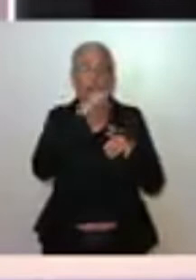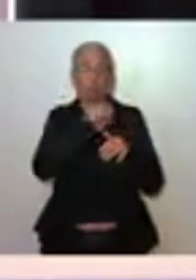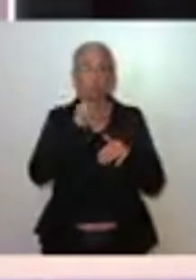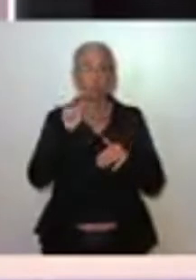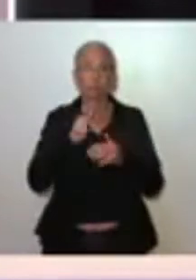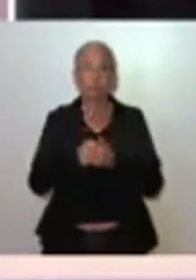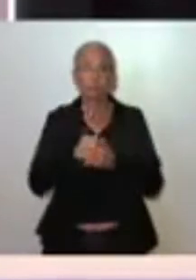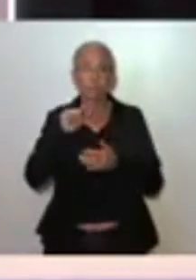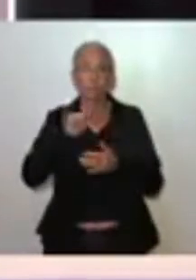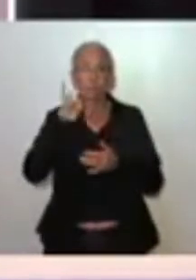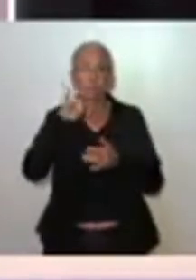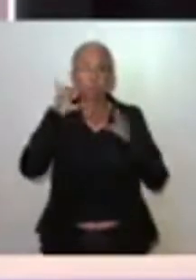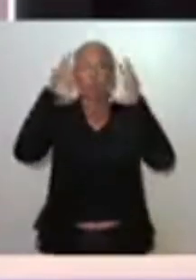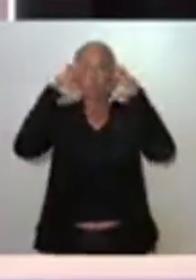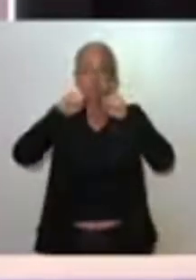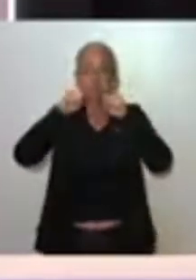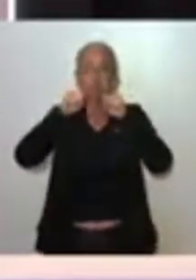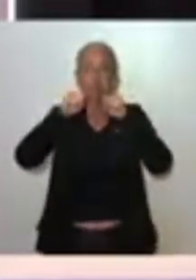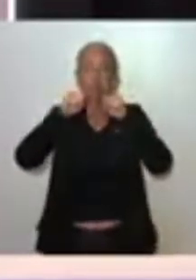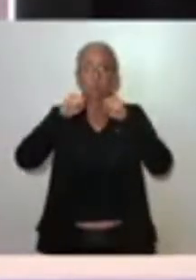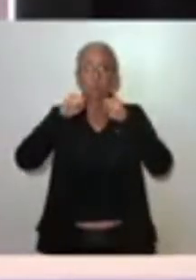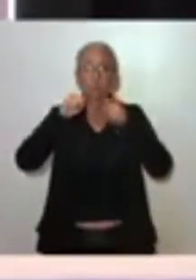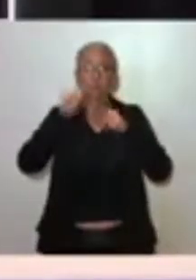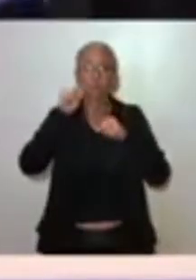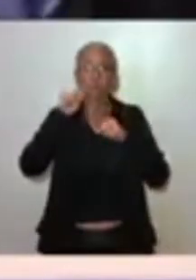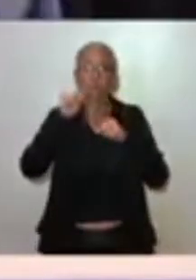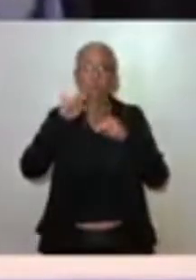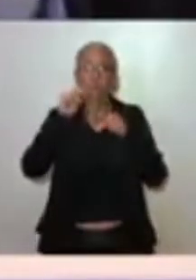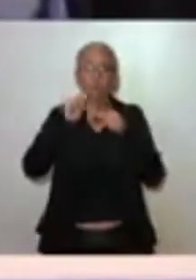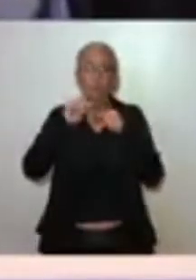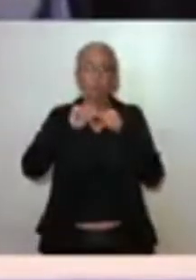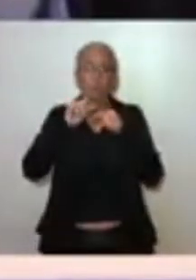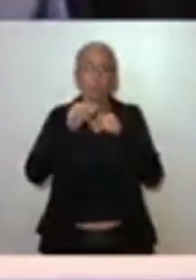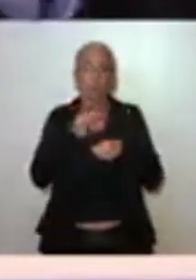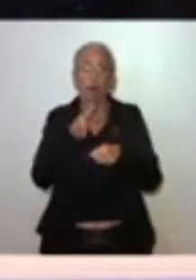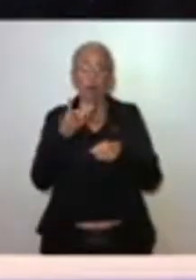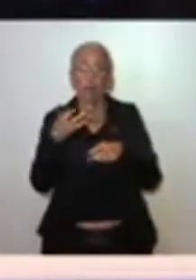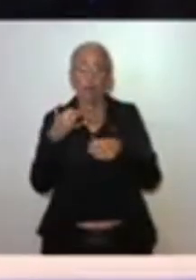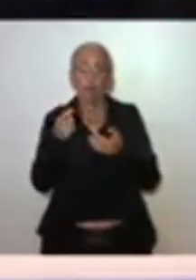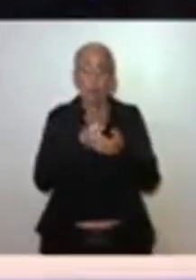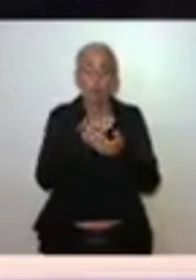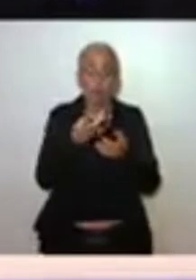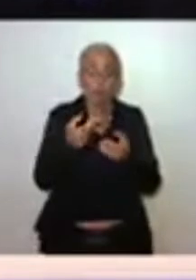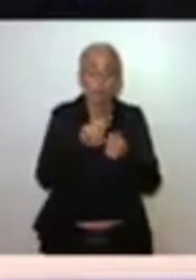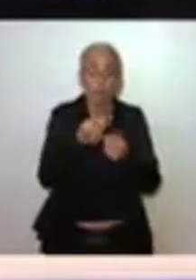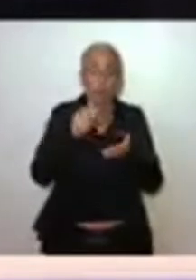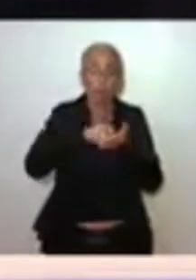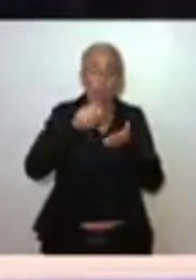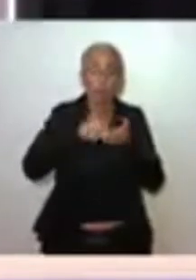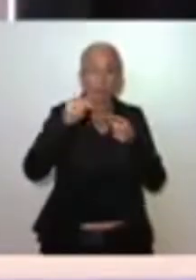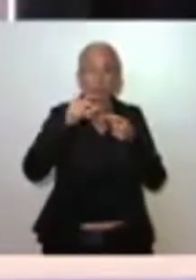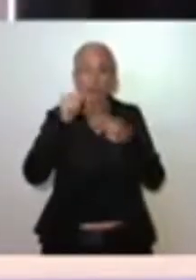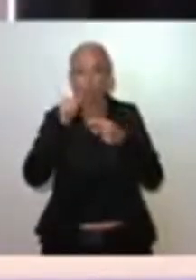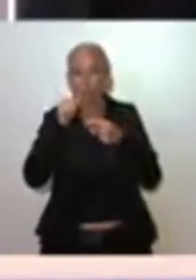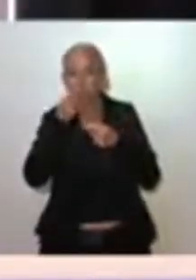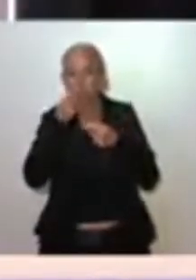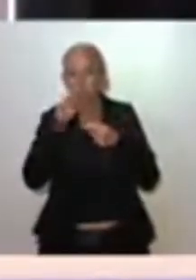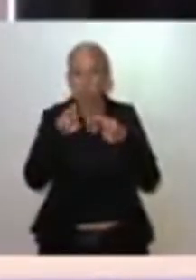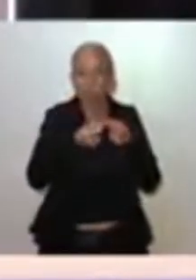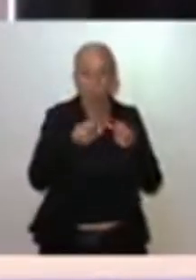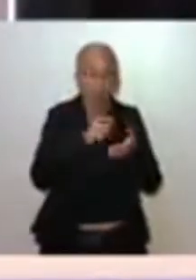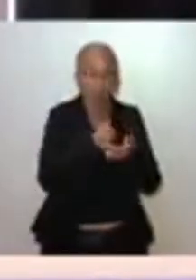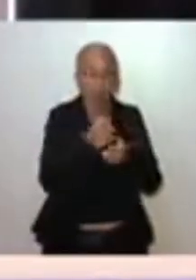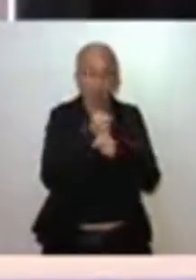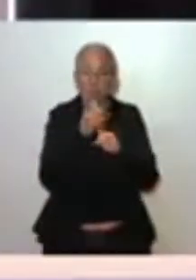não mais existe derrubar o sistema Se derrubar o sistema e já corta a mão somando os boletins de urna mas não tem como